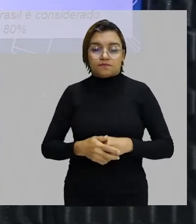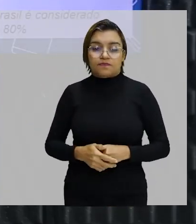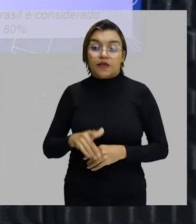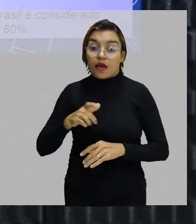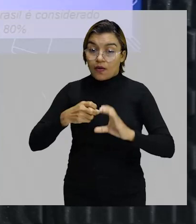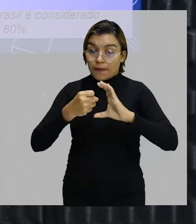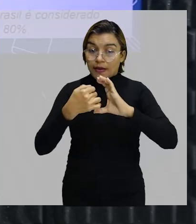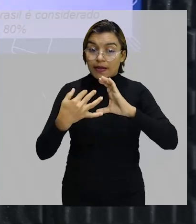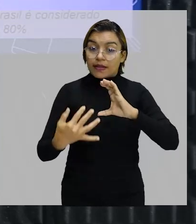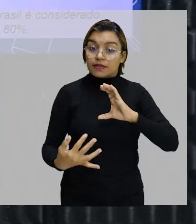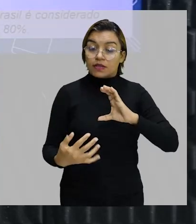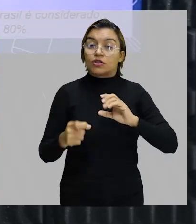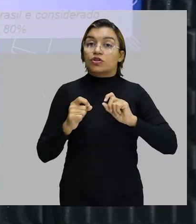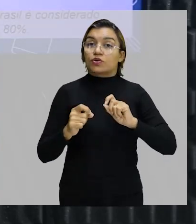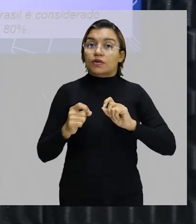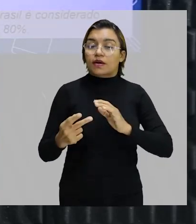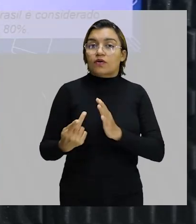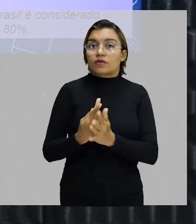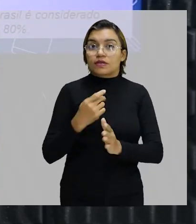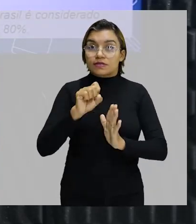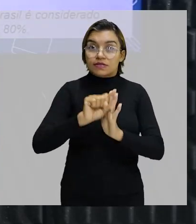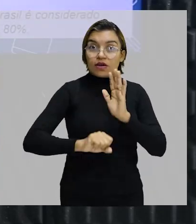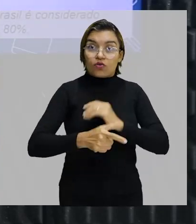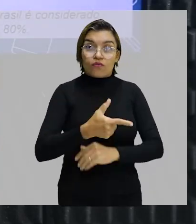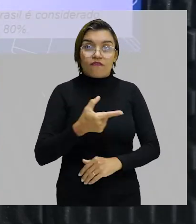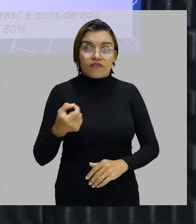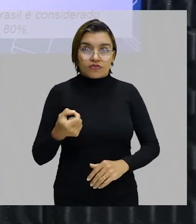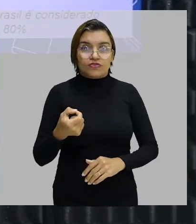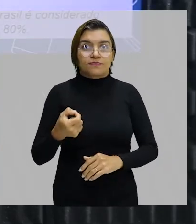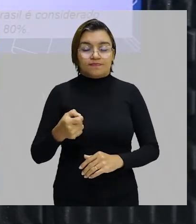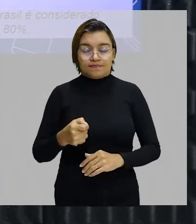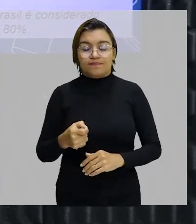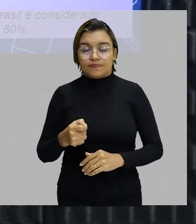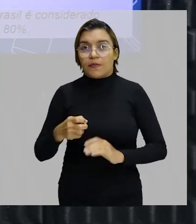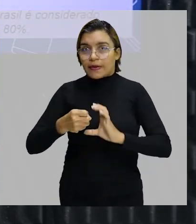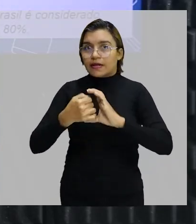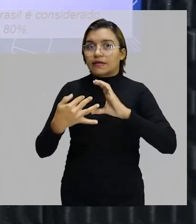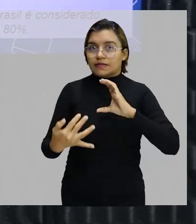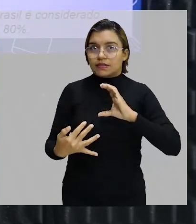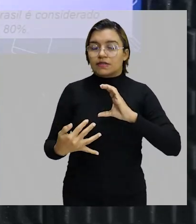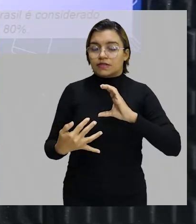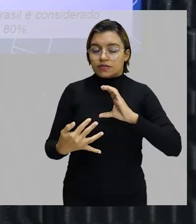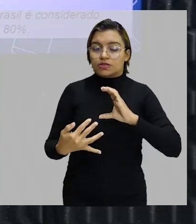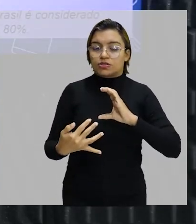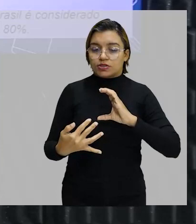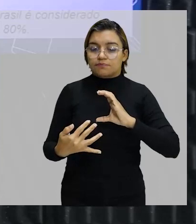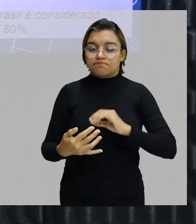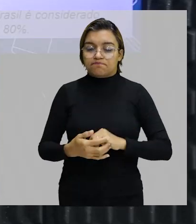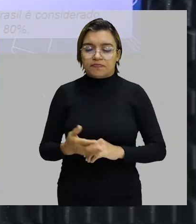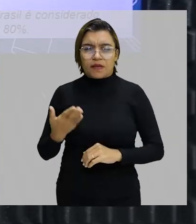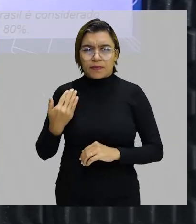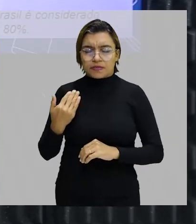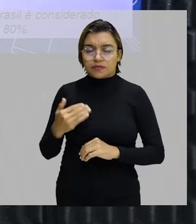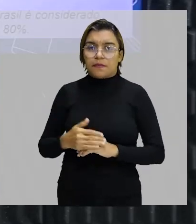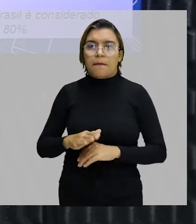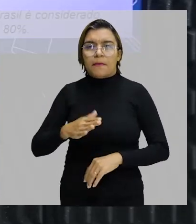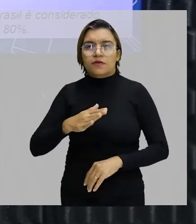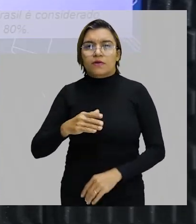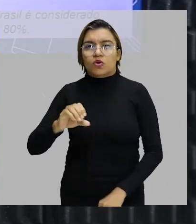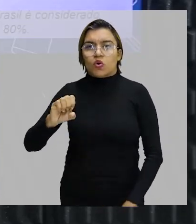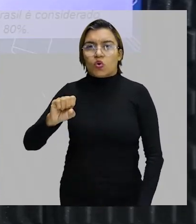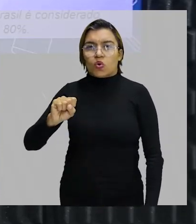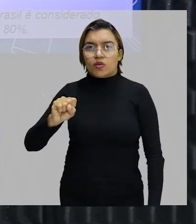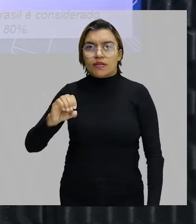uma característica que vai acontecer agora no século XX, tá? Então é uma característica recente. Mais de 80% da